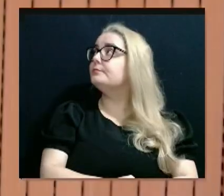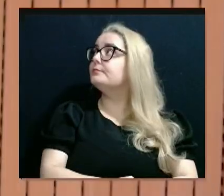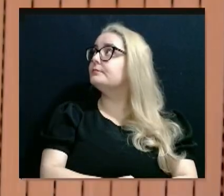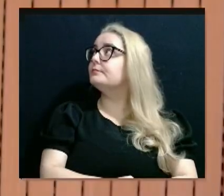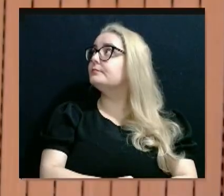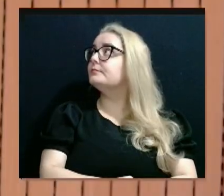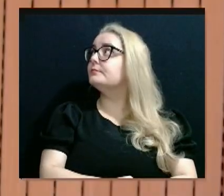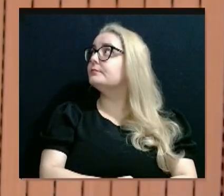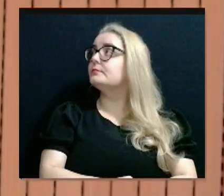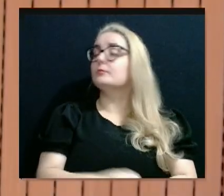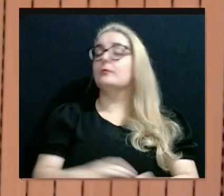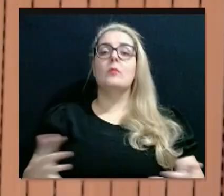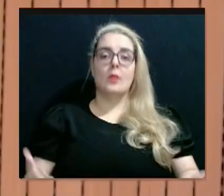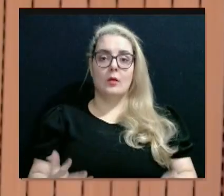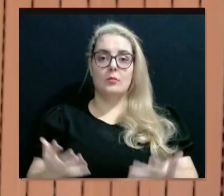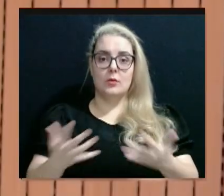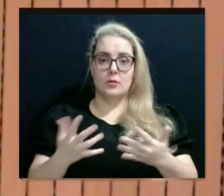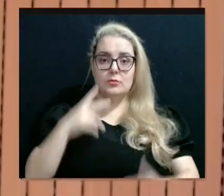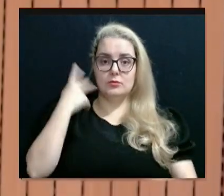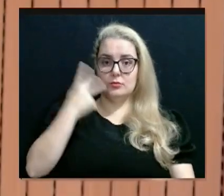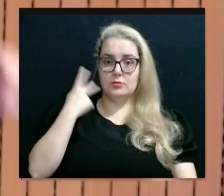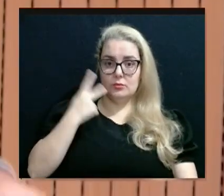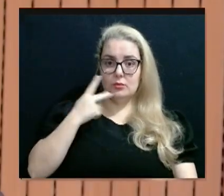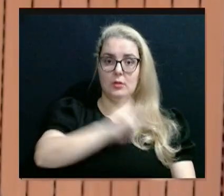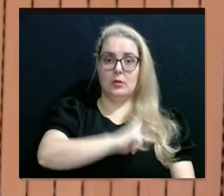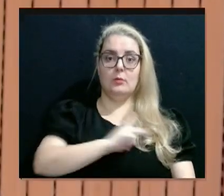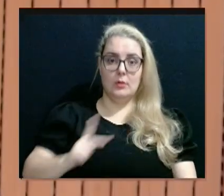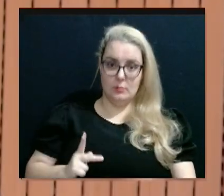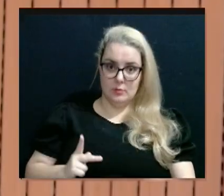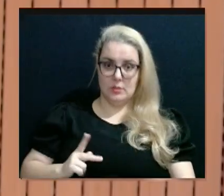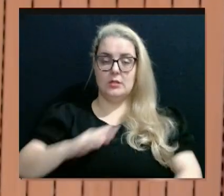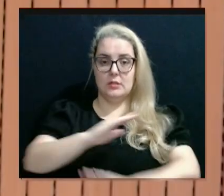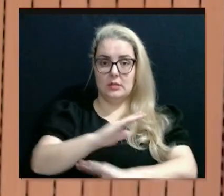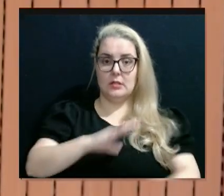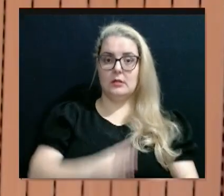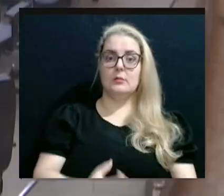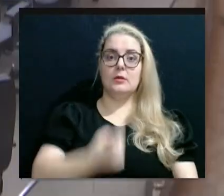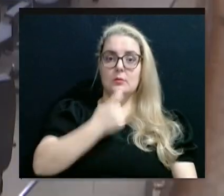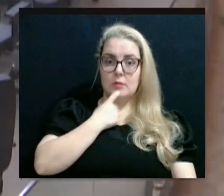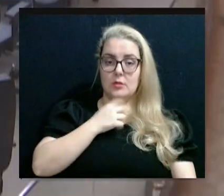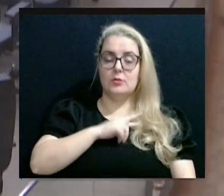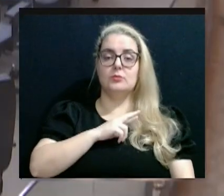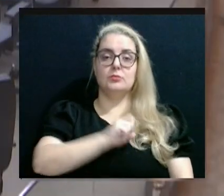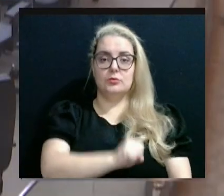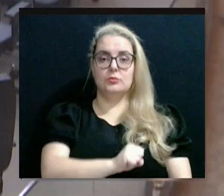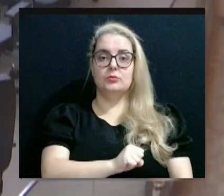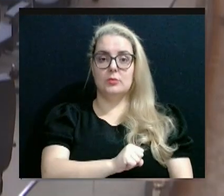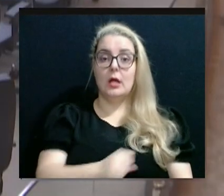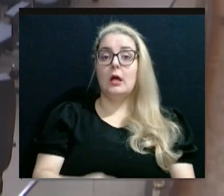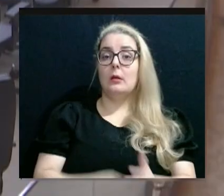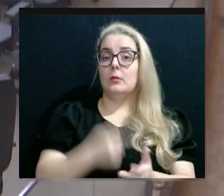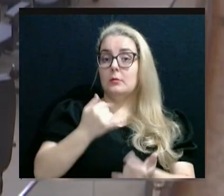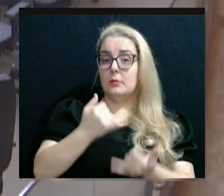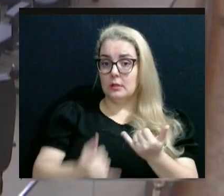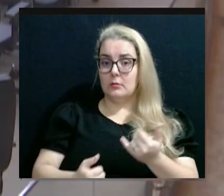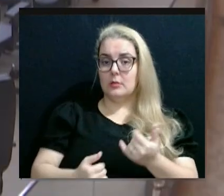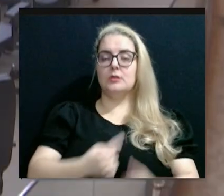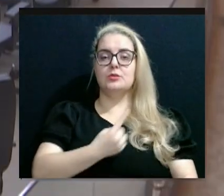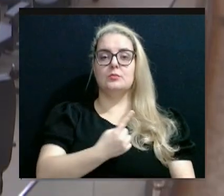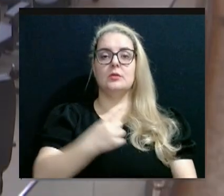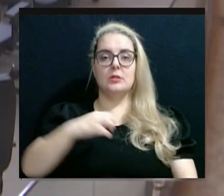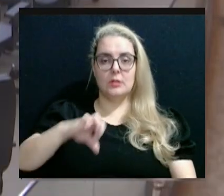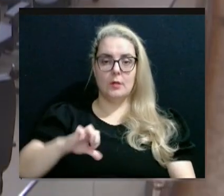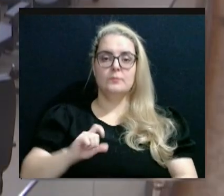Por iniciativa do vereador e presidente da Câmara Municipal, Luiz Rossini, a primeira parte da 19ª